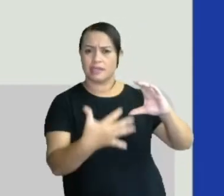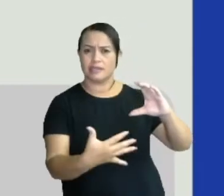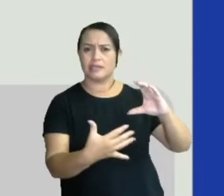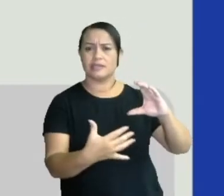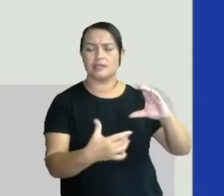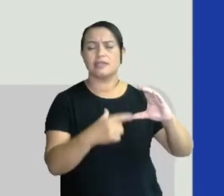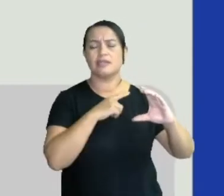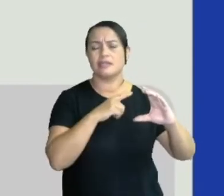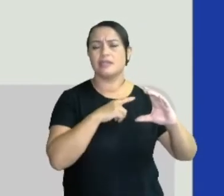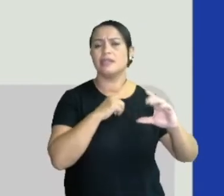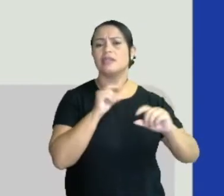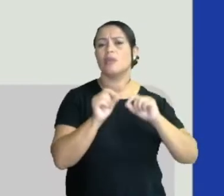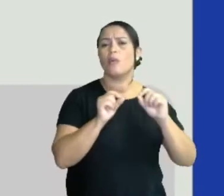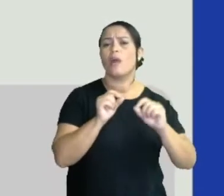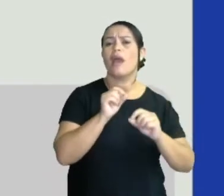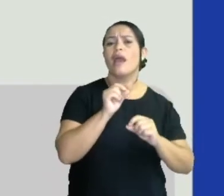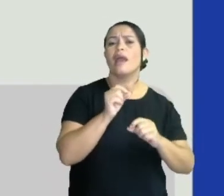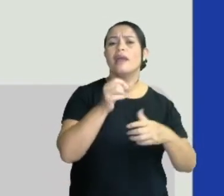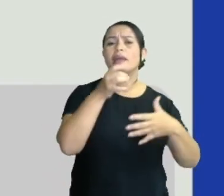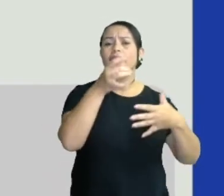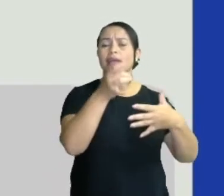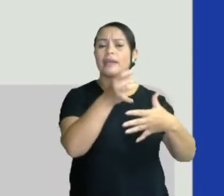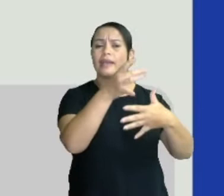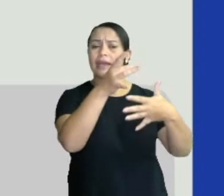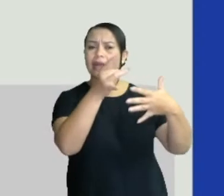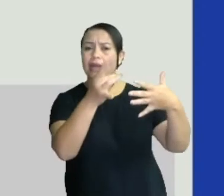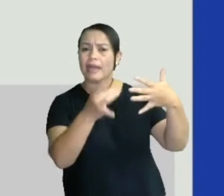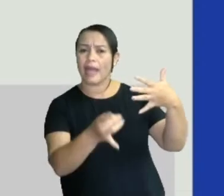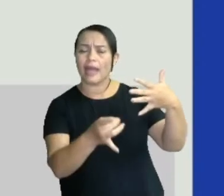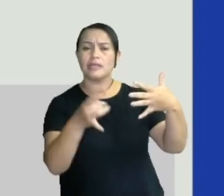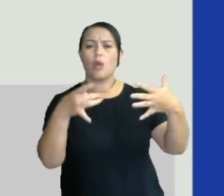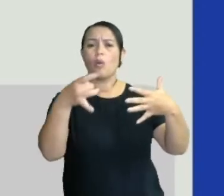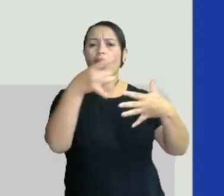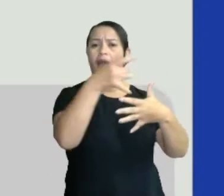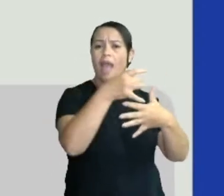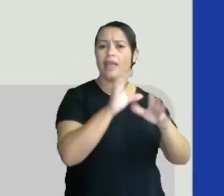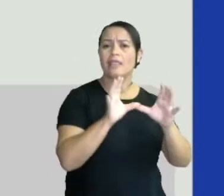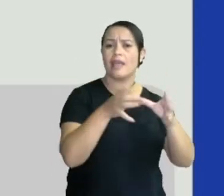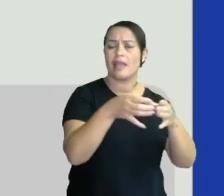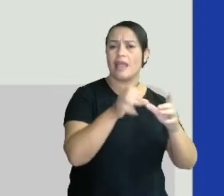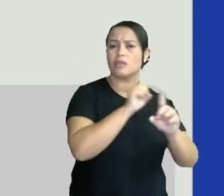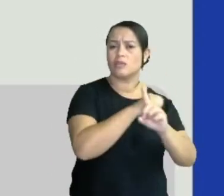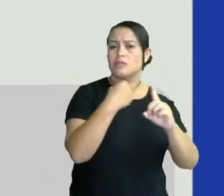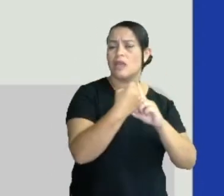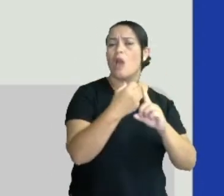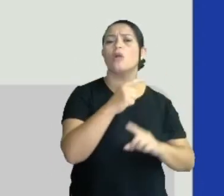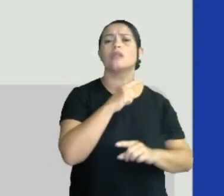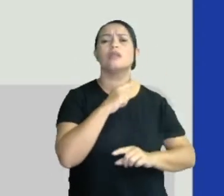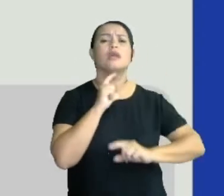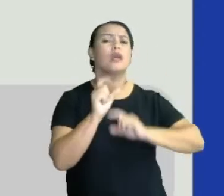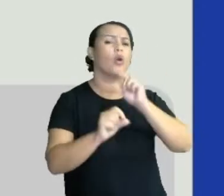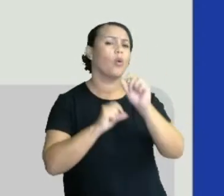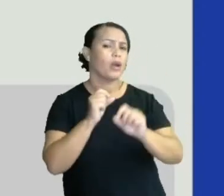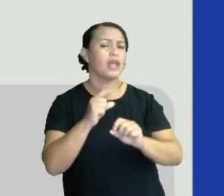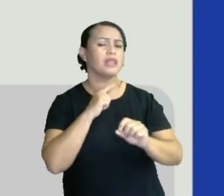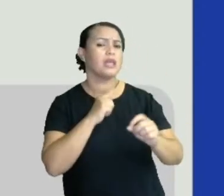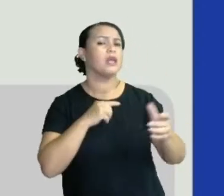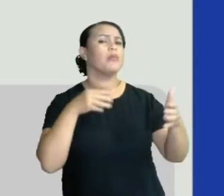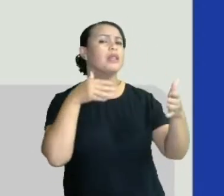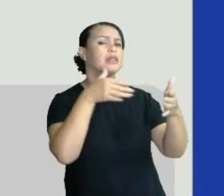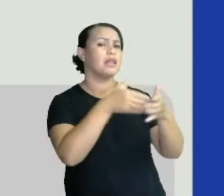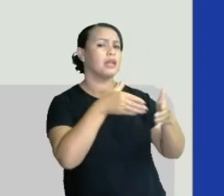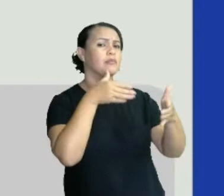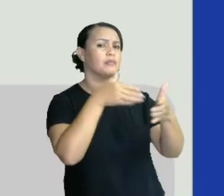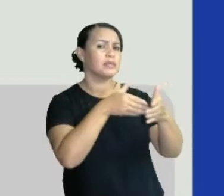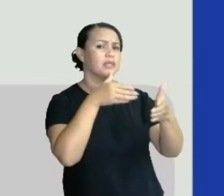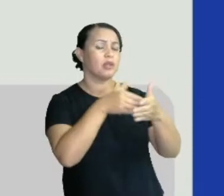características, e cada classe social tinha uma delimitação